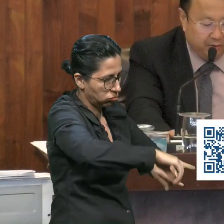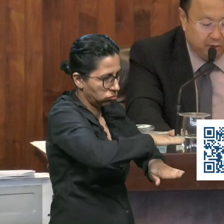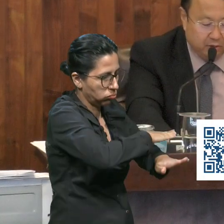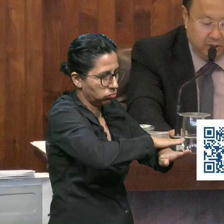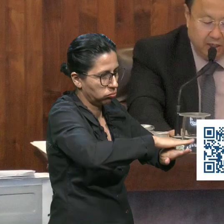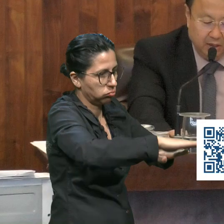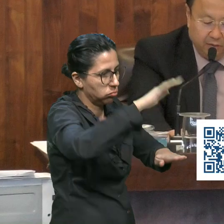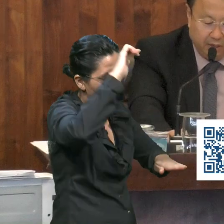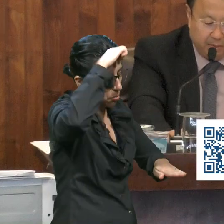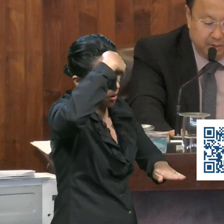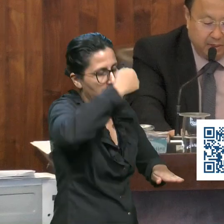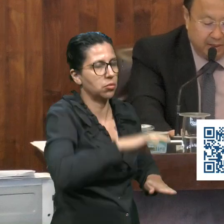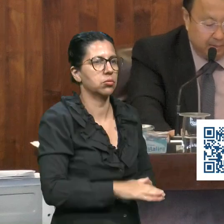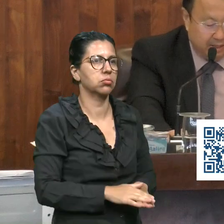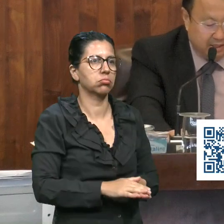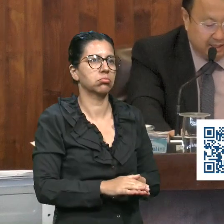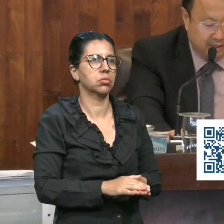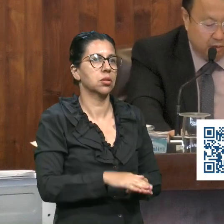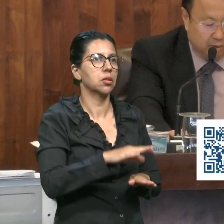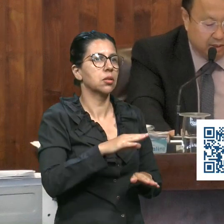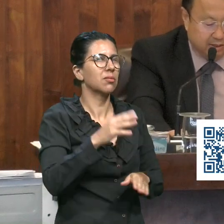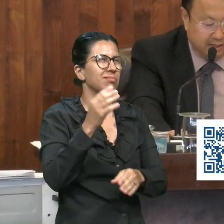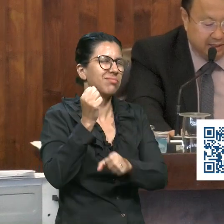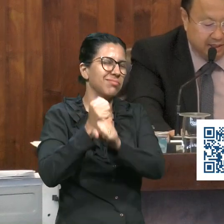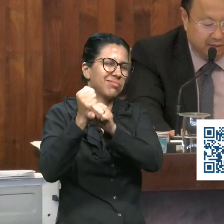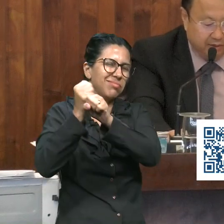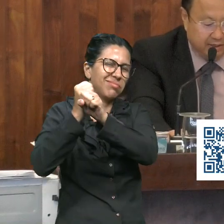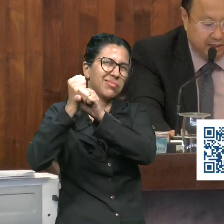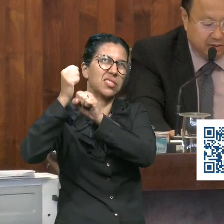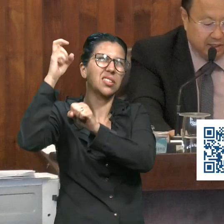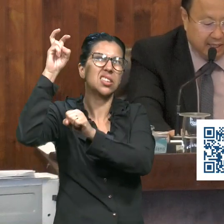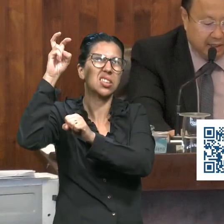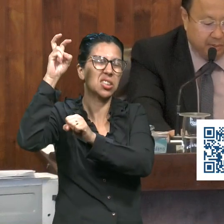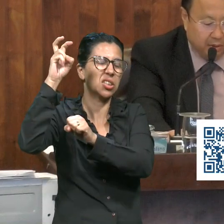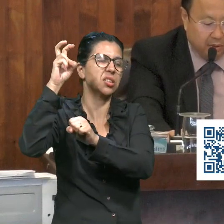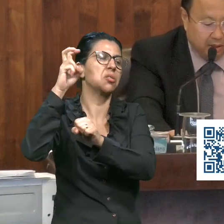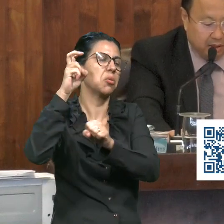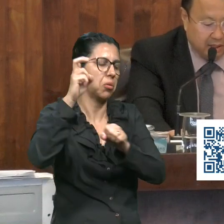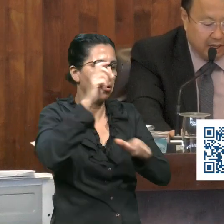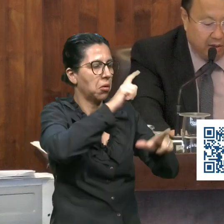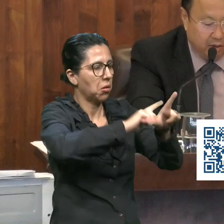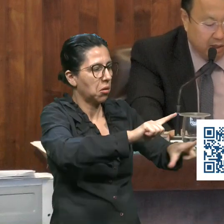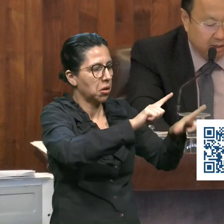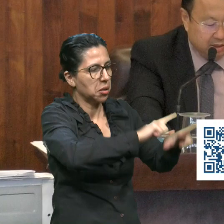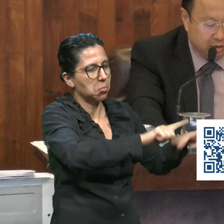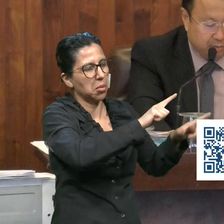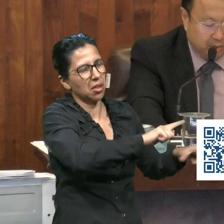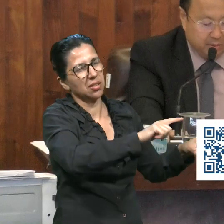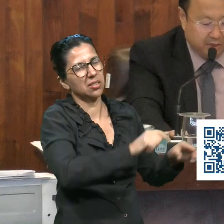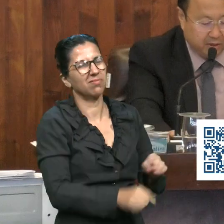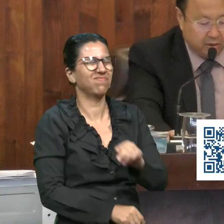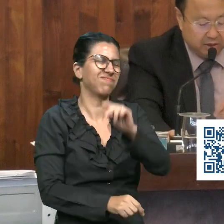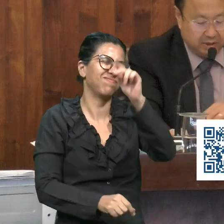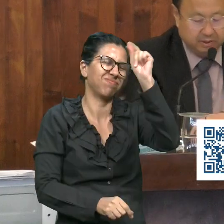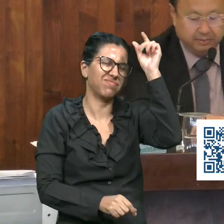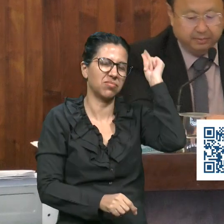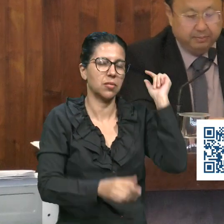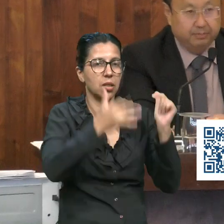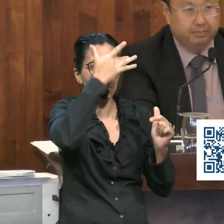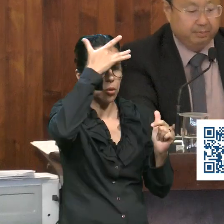pela Prefeitura foi aproximadamente há 5 anos. Desde então, vem sendo zelado pelo local, são os próprios